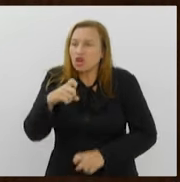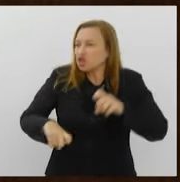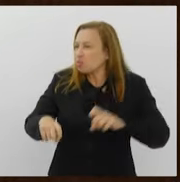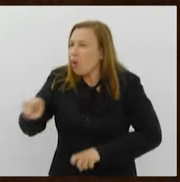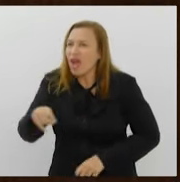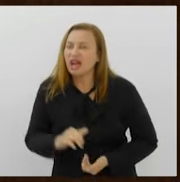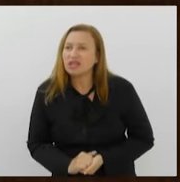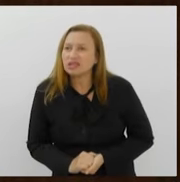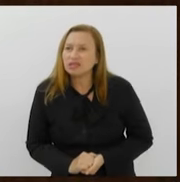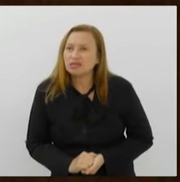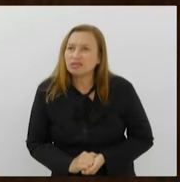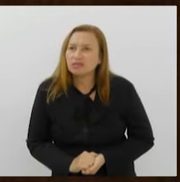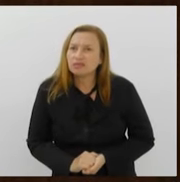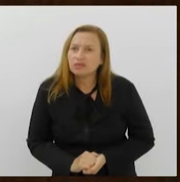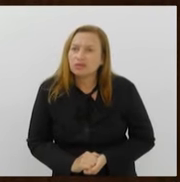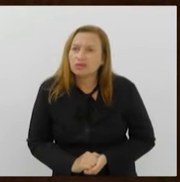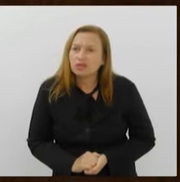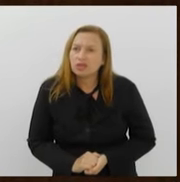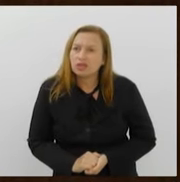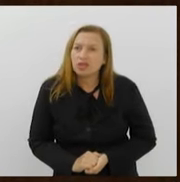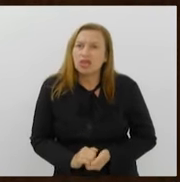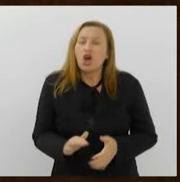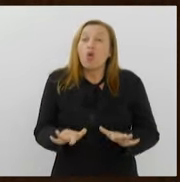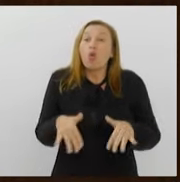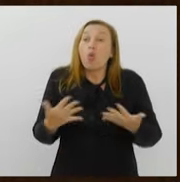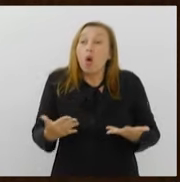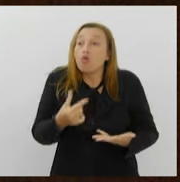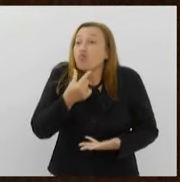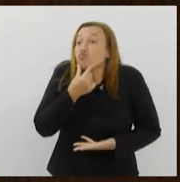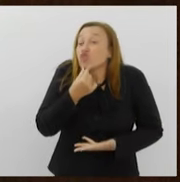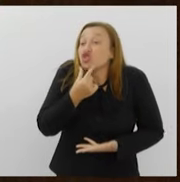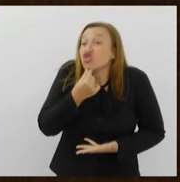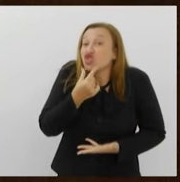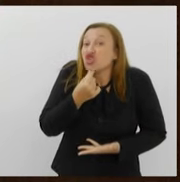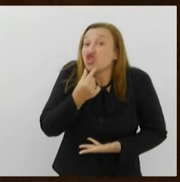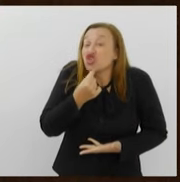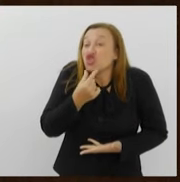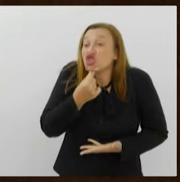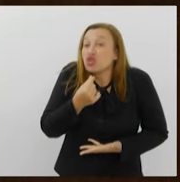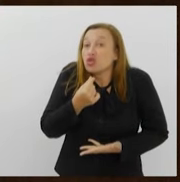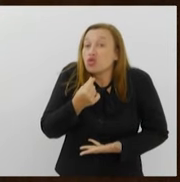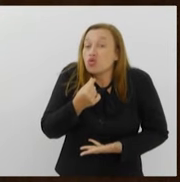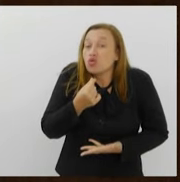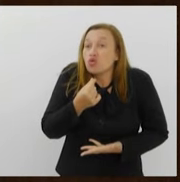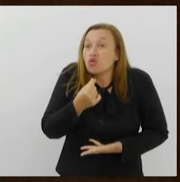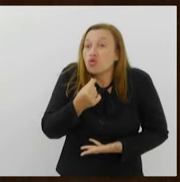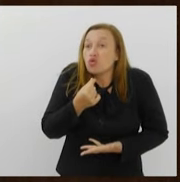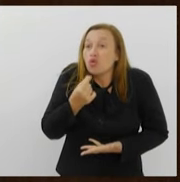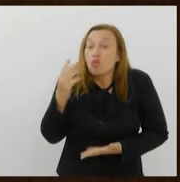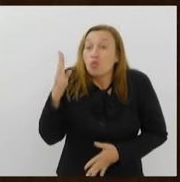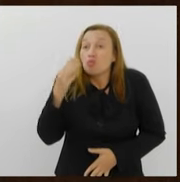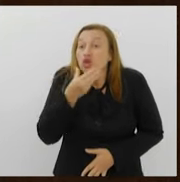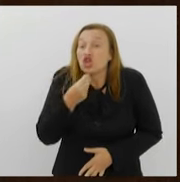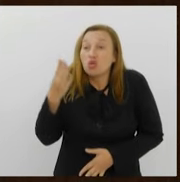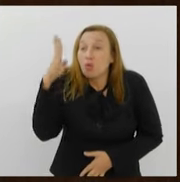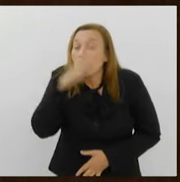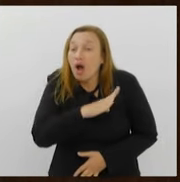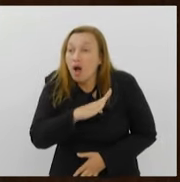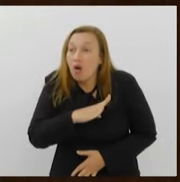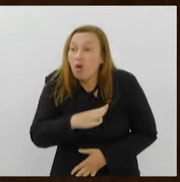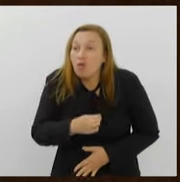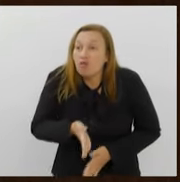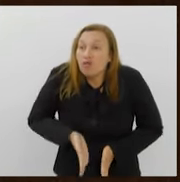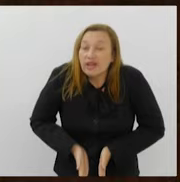Que monstro vai sair do ventre dessa menina? Que monstro vai sair do ventre